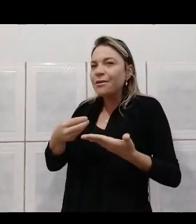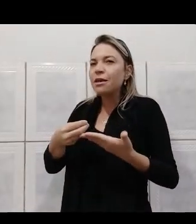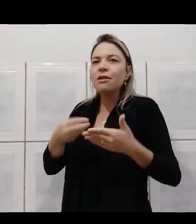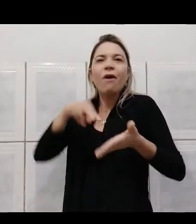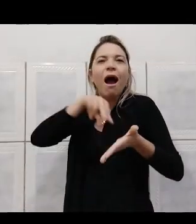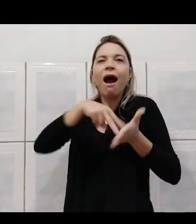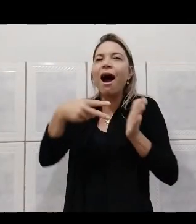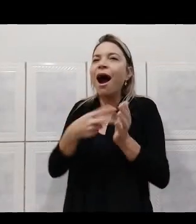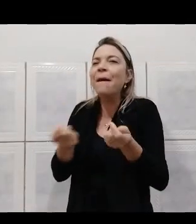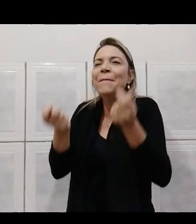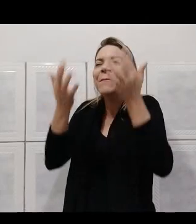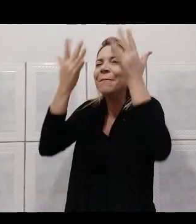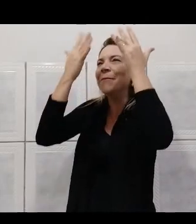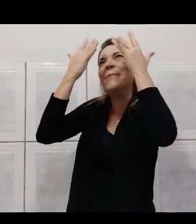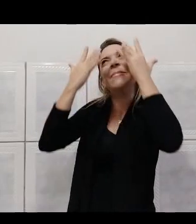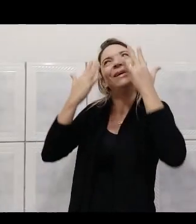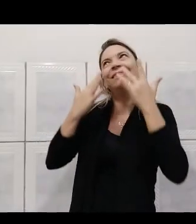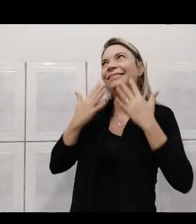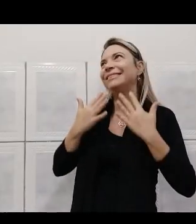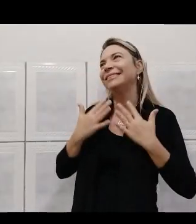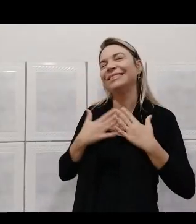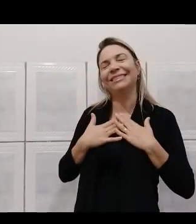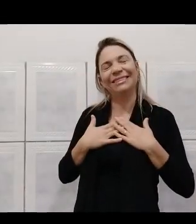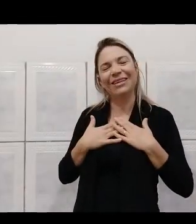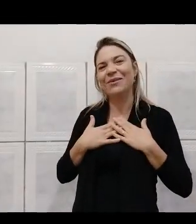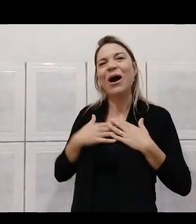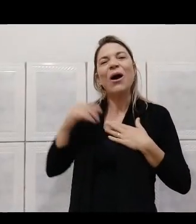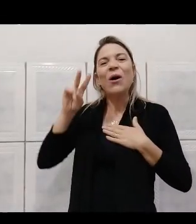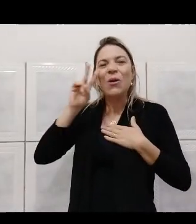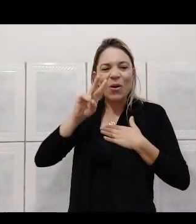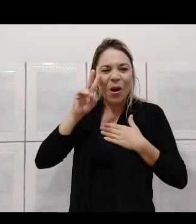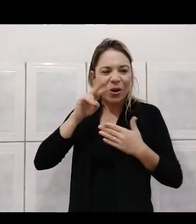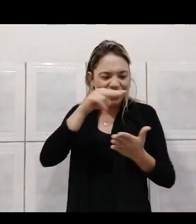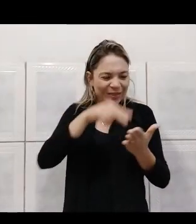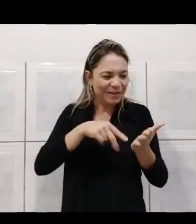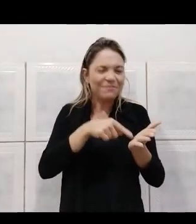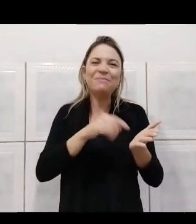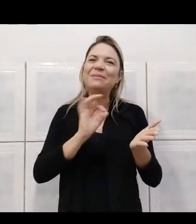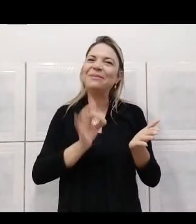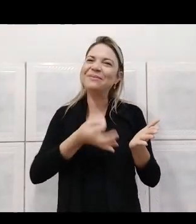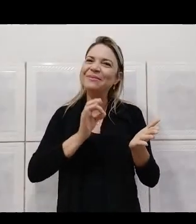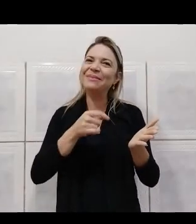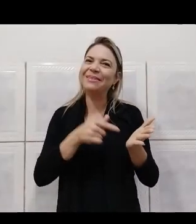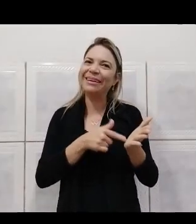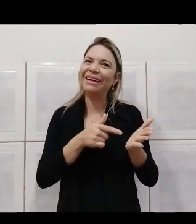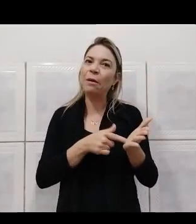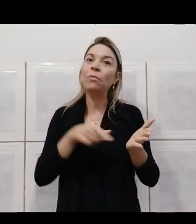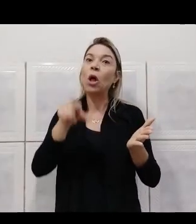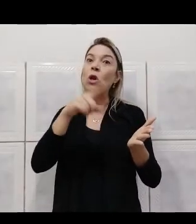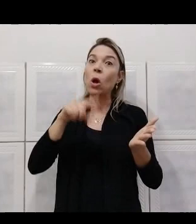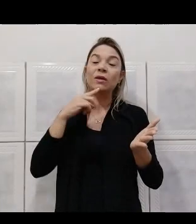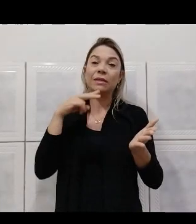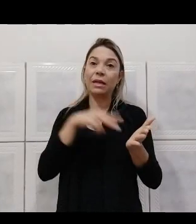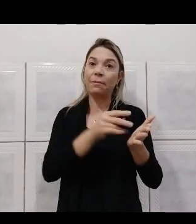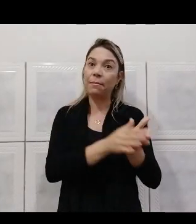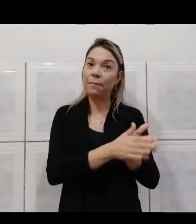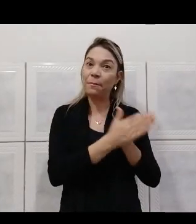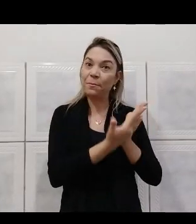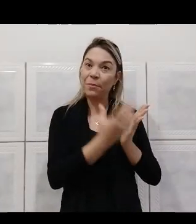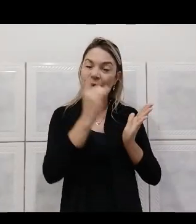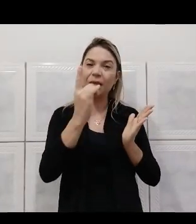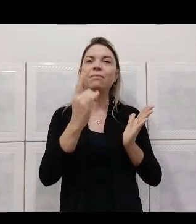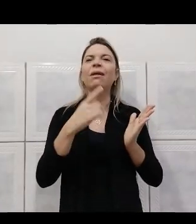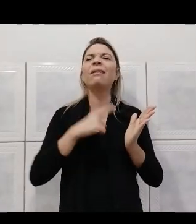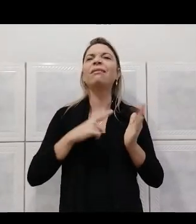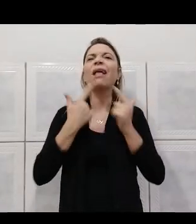ventre é uma bênção. Quando nós olhamos para a versão chamada Bíblia na linguagem de hoje,